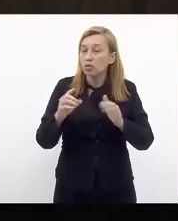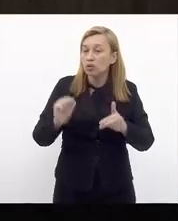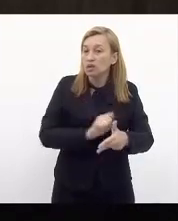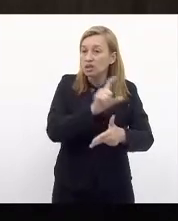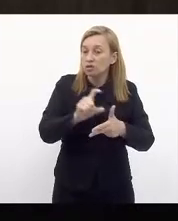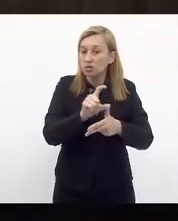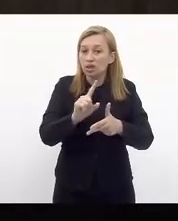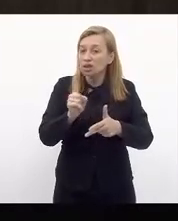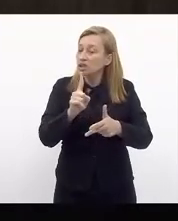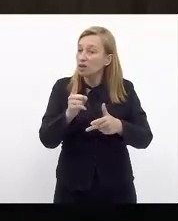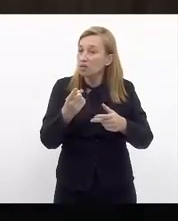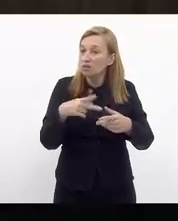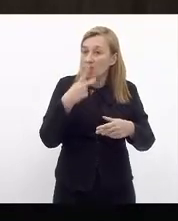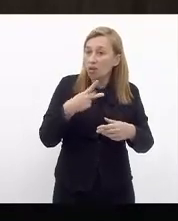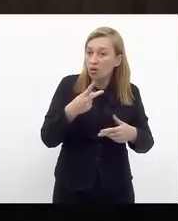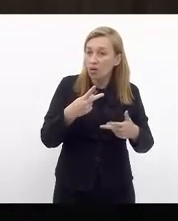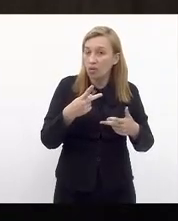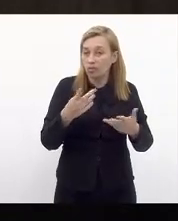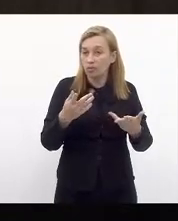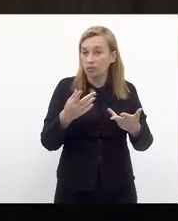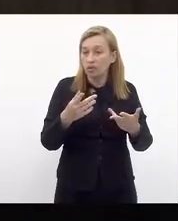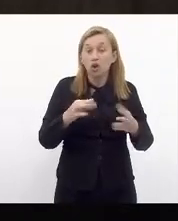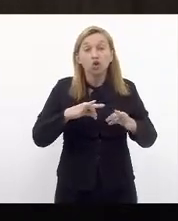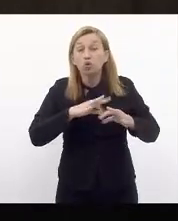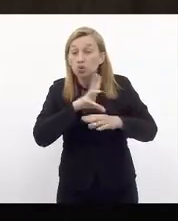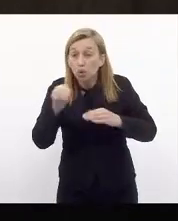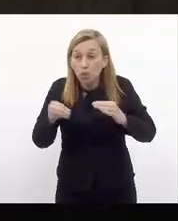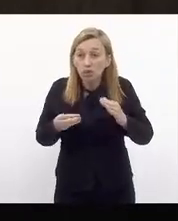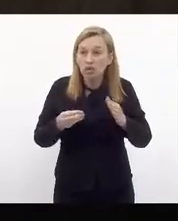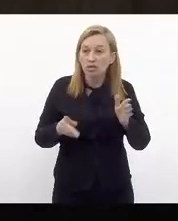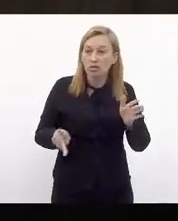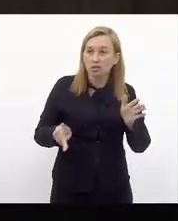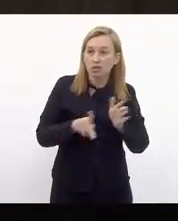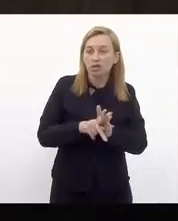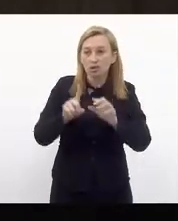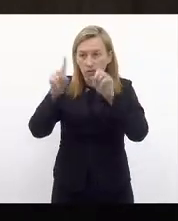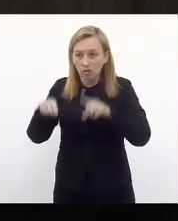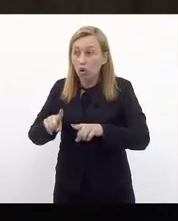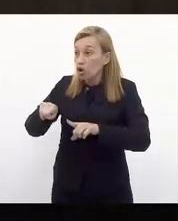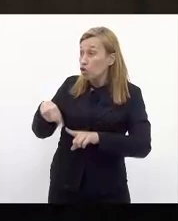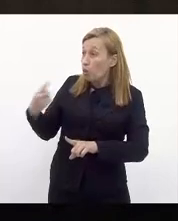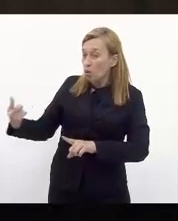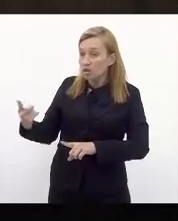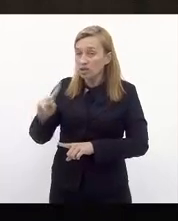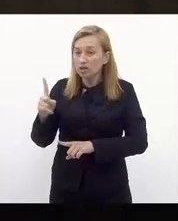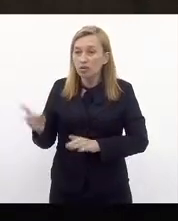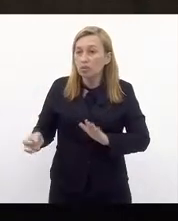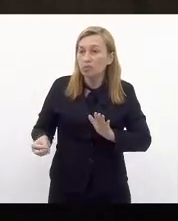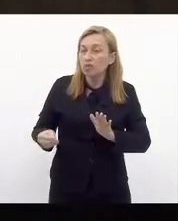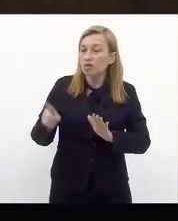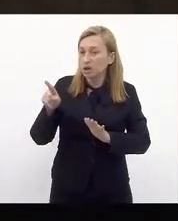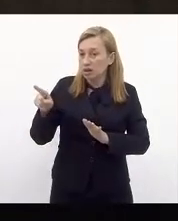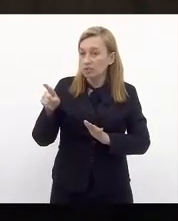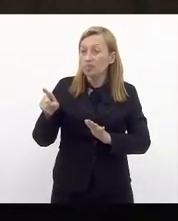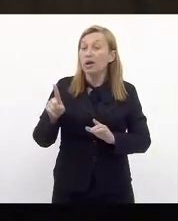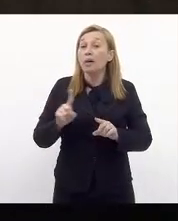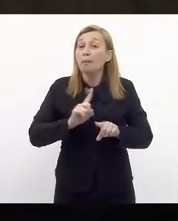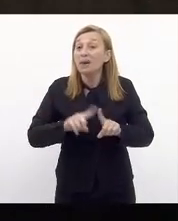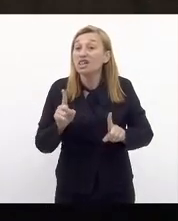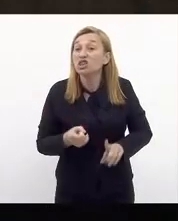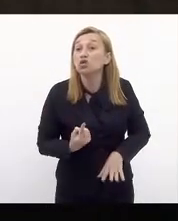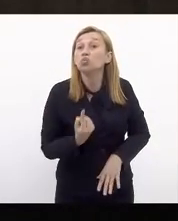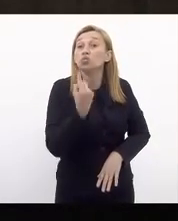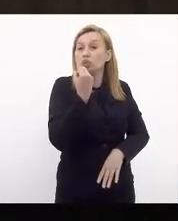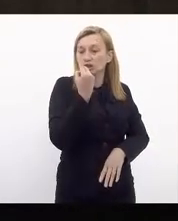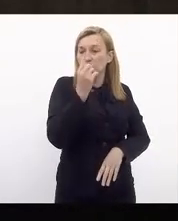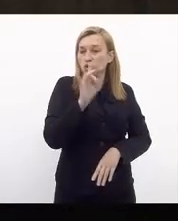não quis definir a dosimetria da picada todas só ficar do Servidor todas elas inclusive outras que não estão e tem apenas uma e